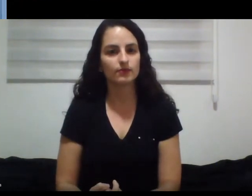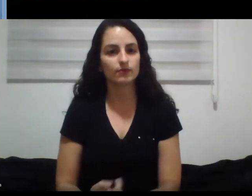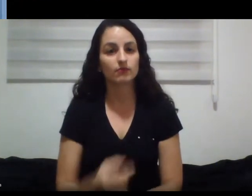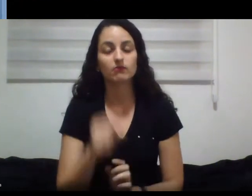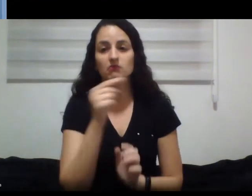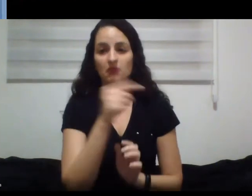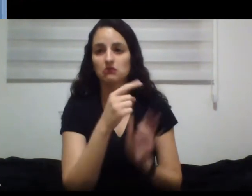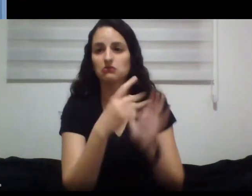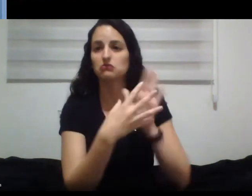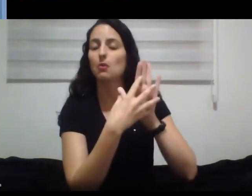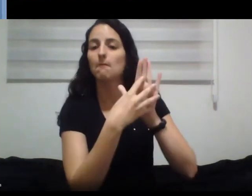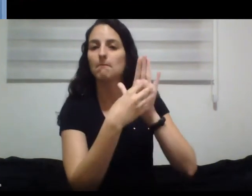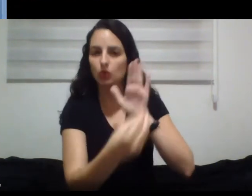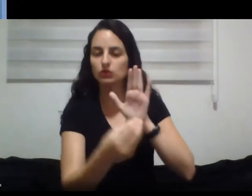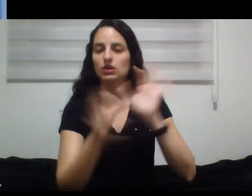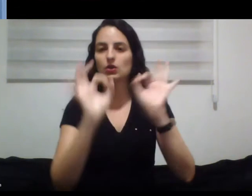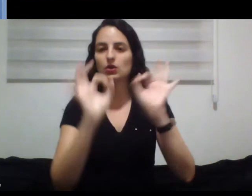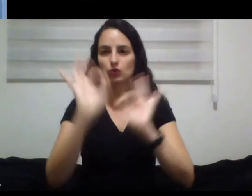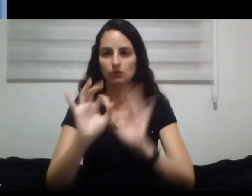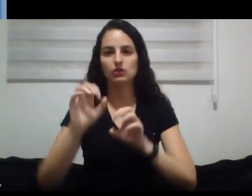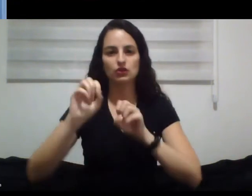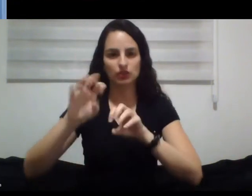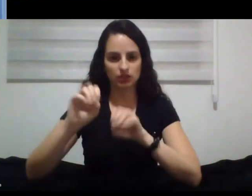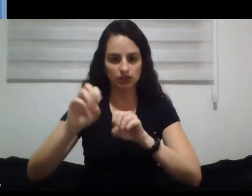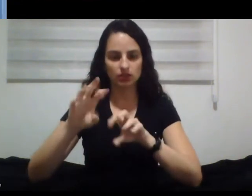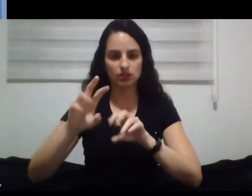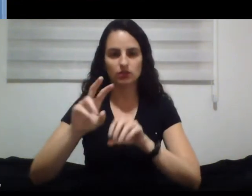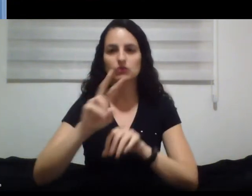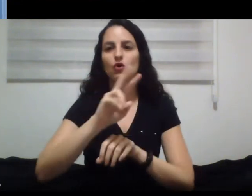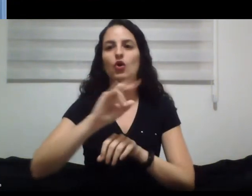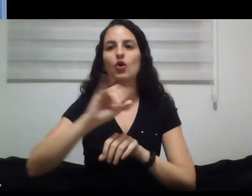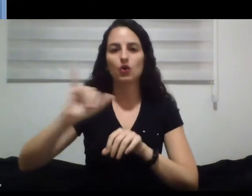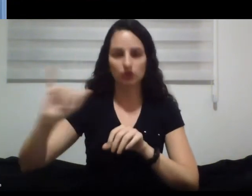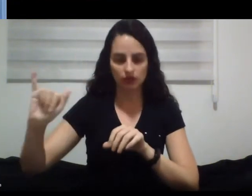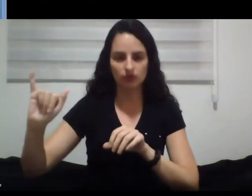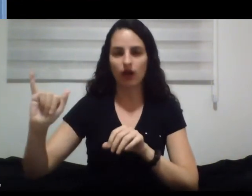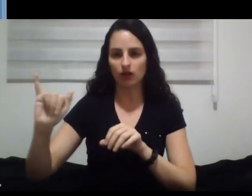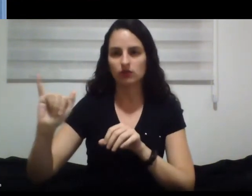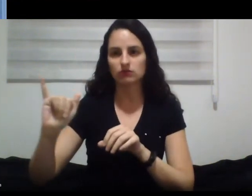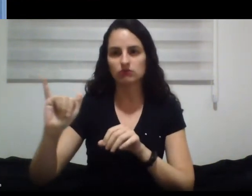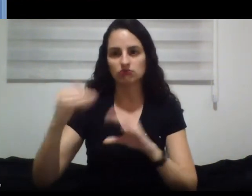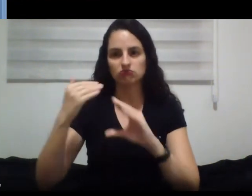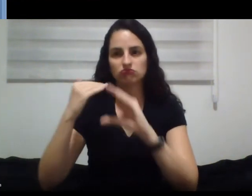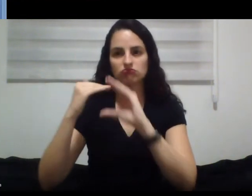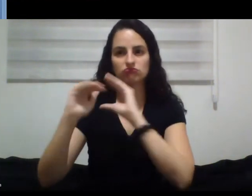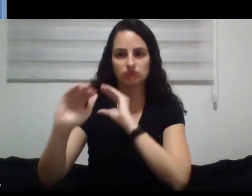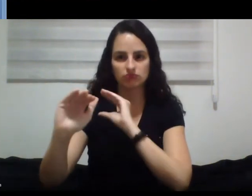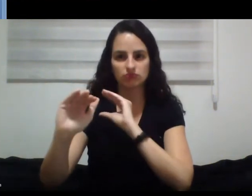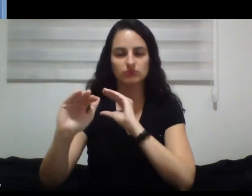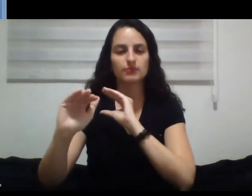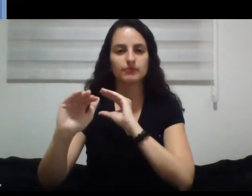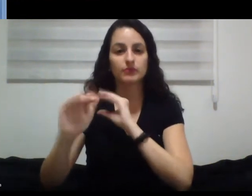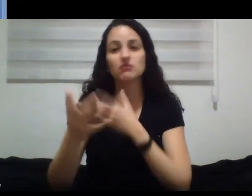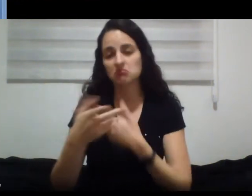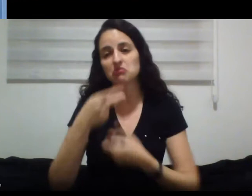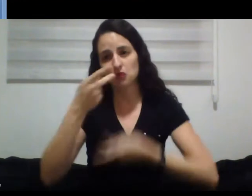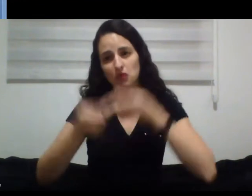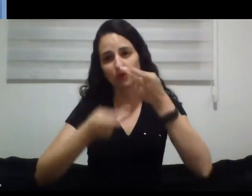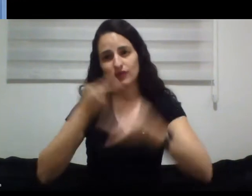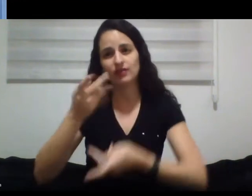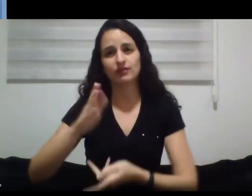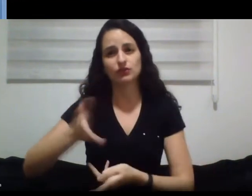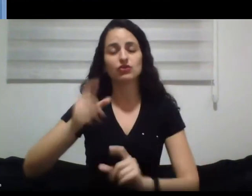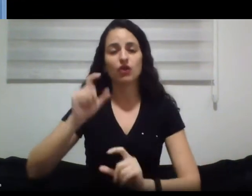planejamento, tá, que é o que eu gostaria de que a gente tenha uma marca aí no calendário, que a gente focasse e abrisse essa oportunidade também para que a gente desenvolvesse